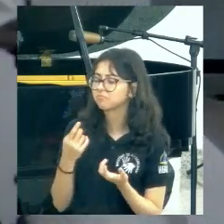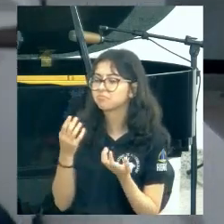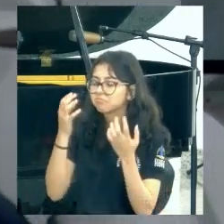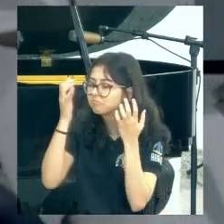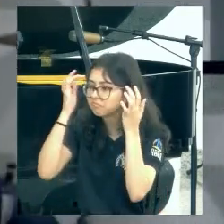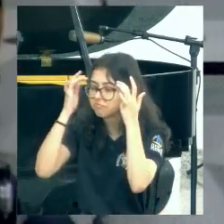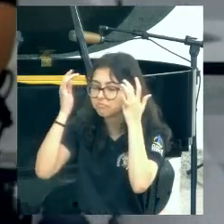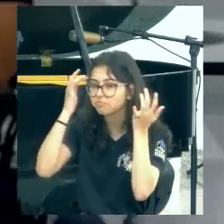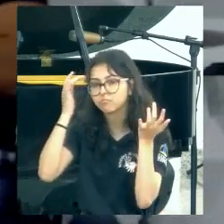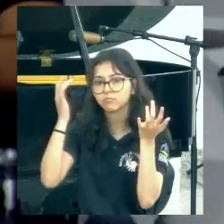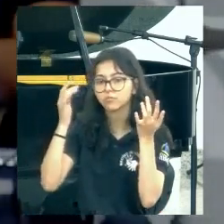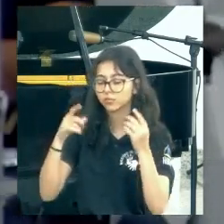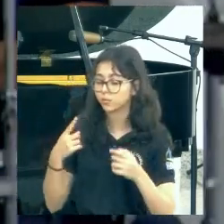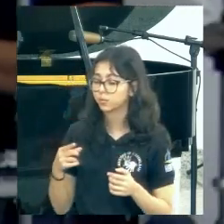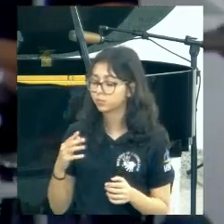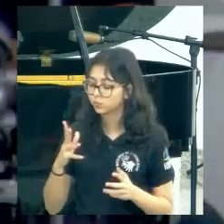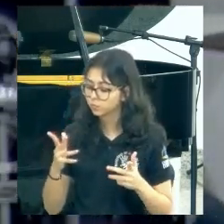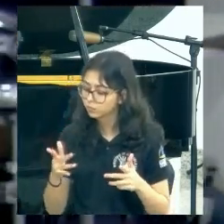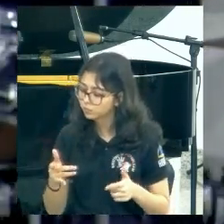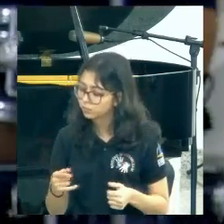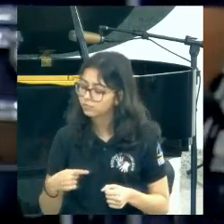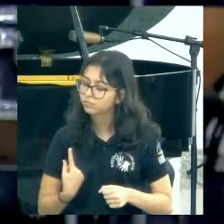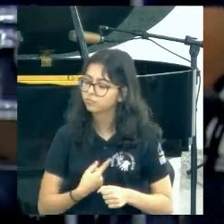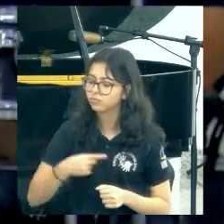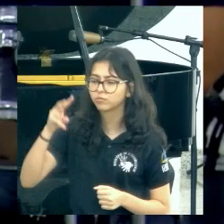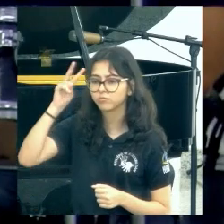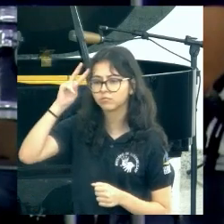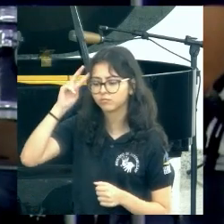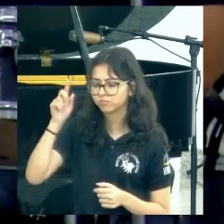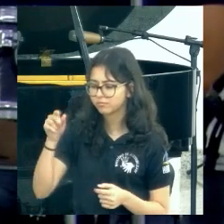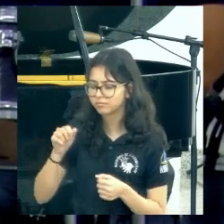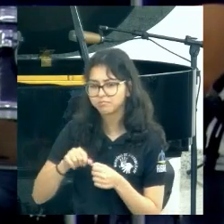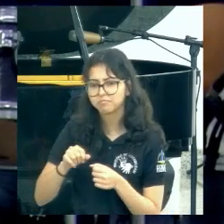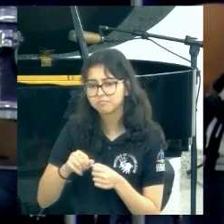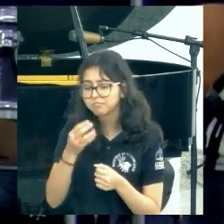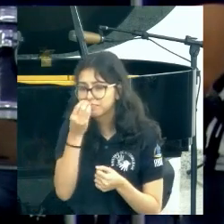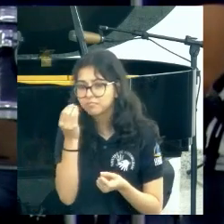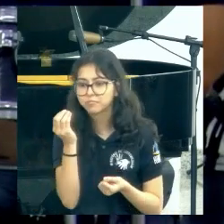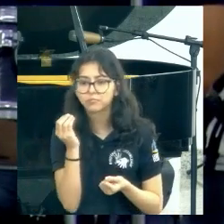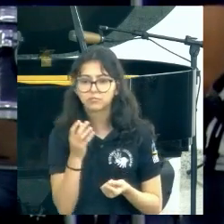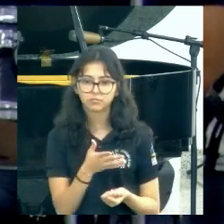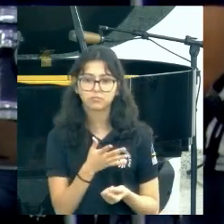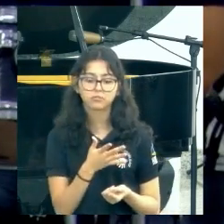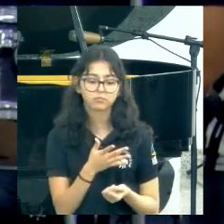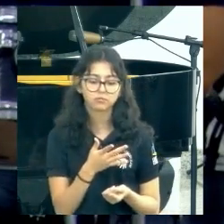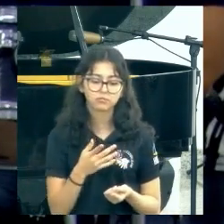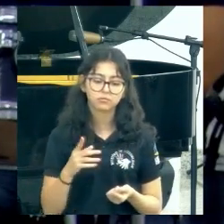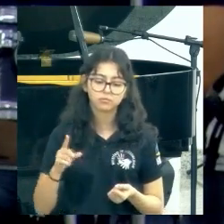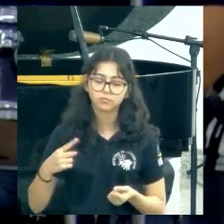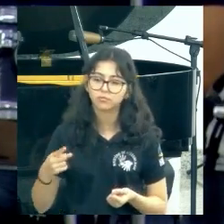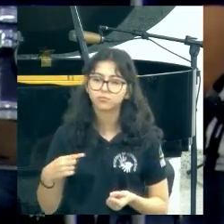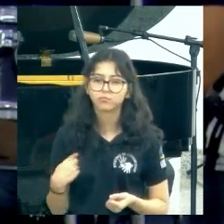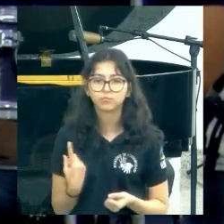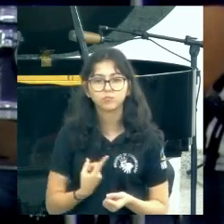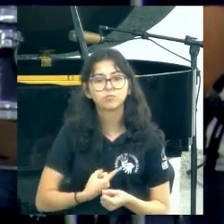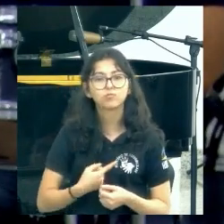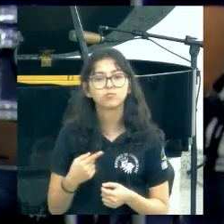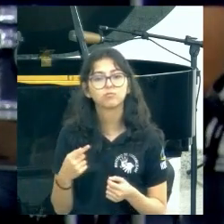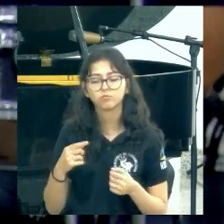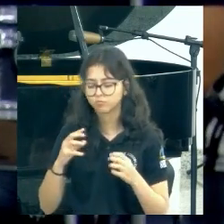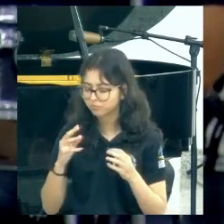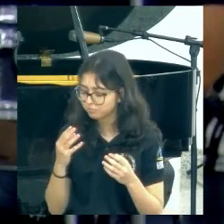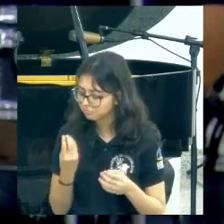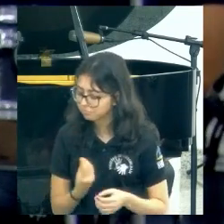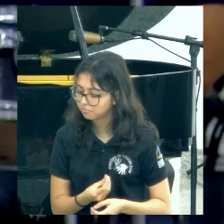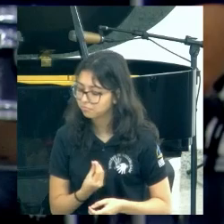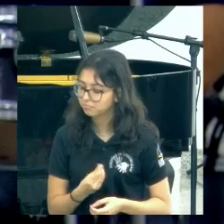toda a nossa história, é isso que você vai fazer? Depois de tantos anos vividos, você... Eu vou falar, irmãos, depois de